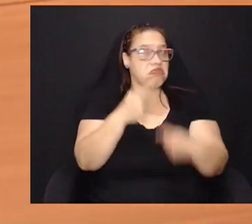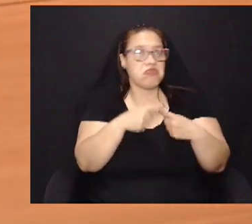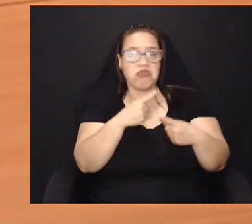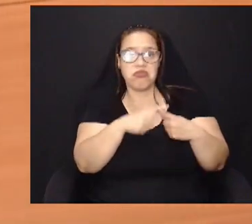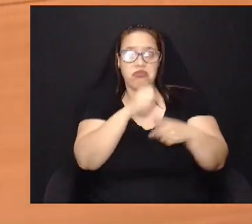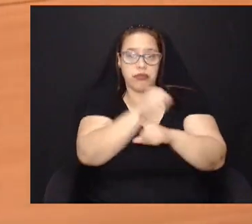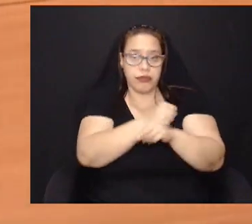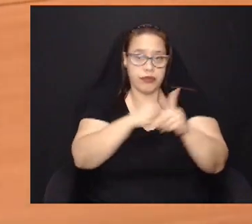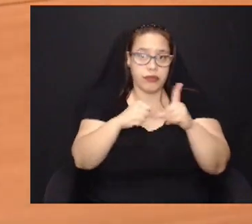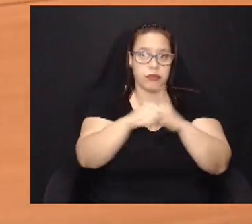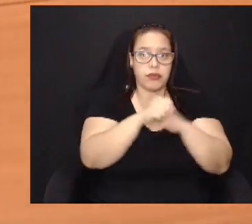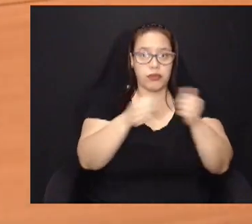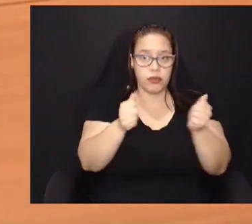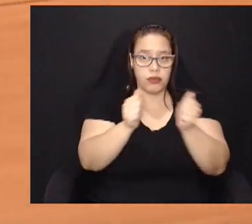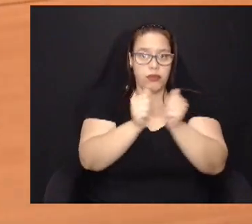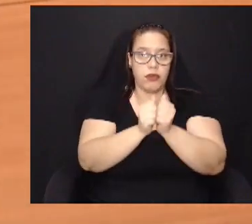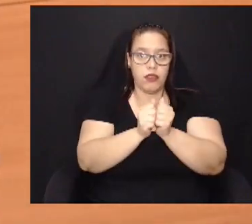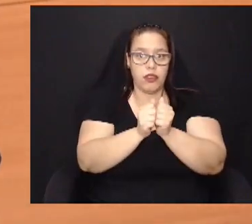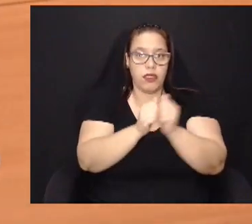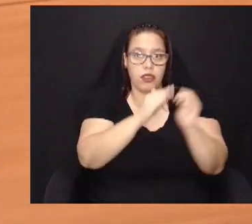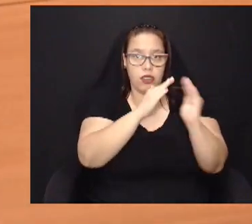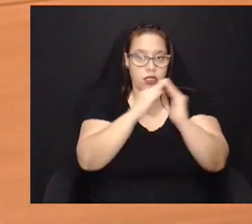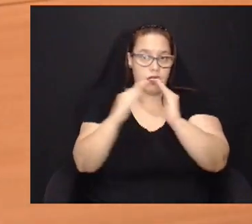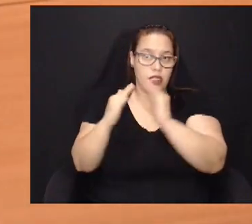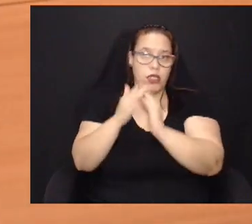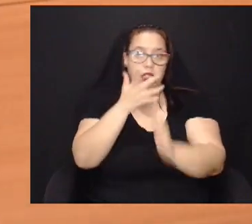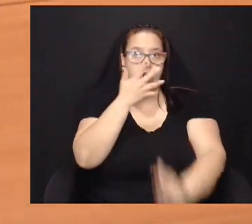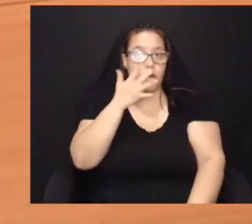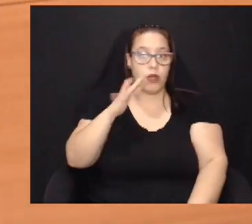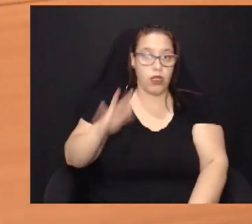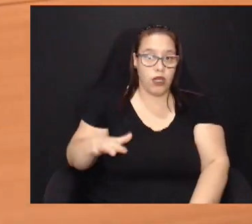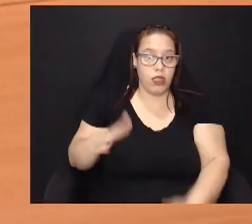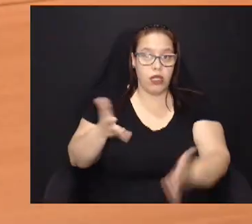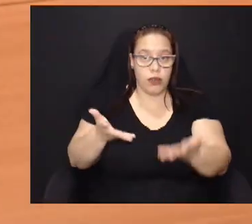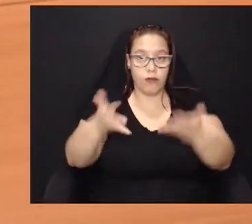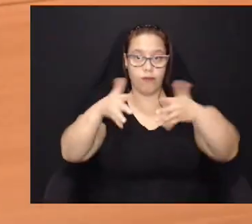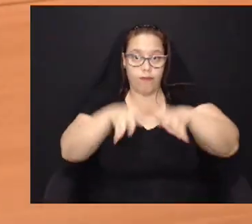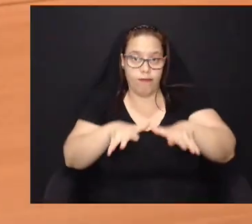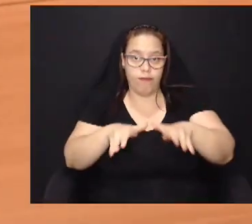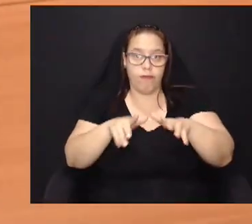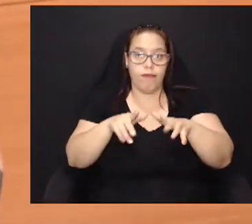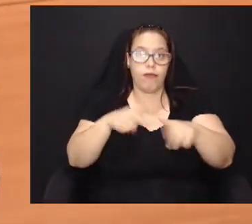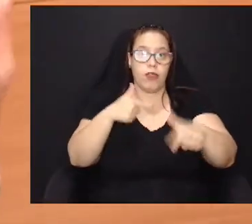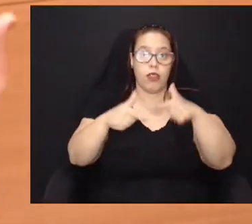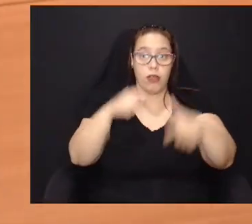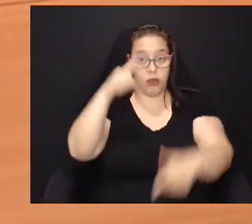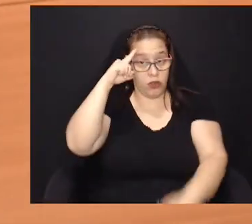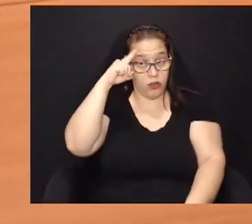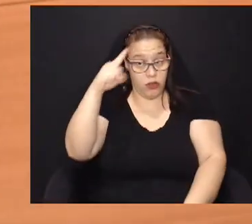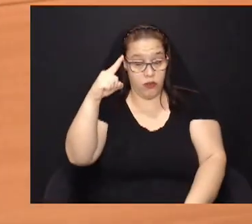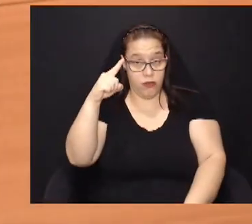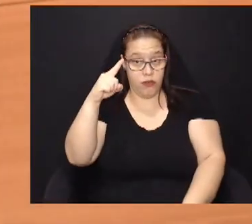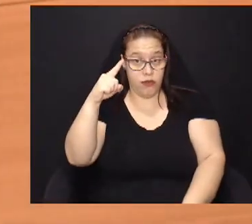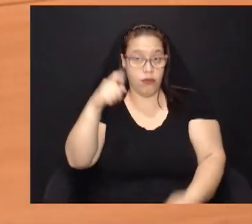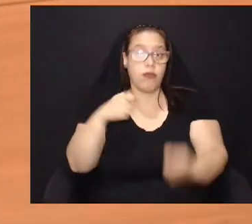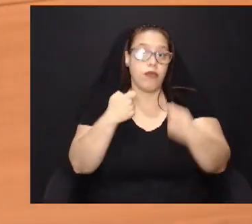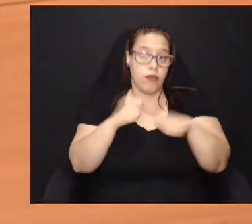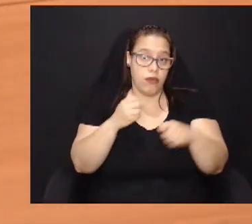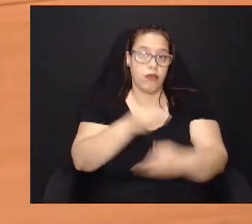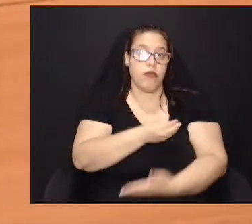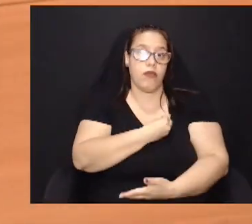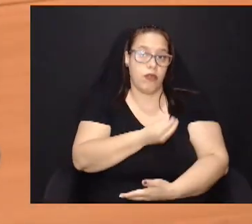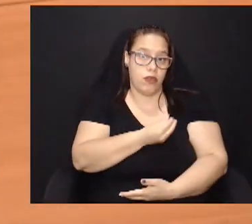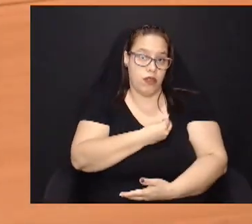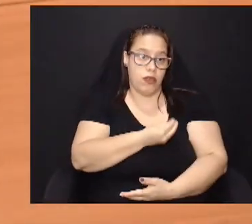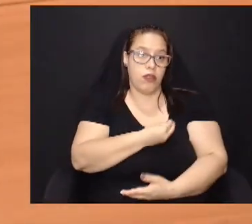está do lado do bar quer dormir, tem crianças inclusivas, tem pessoas que trabalham no dia seguinte, e a gente também precisa da vida